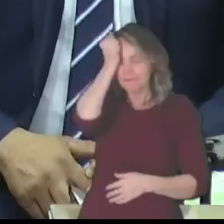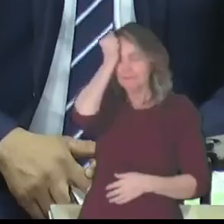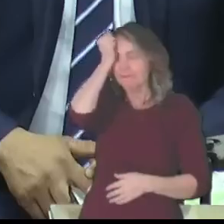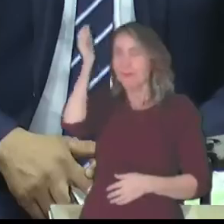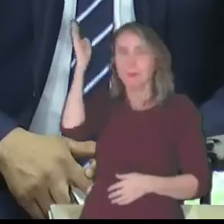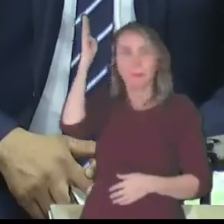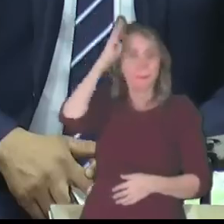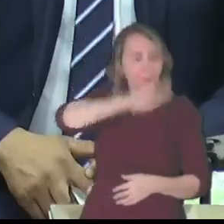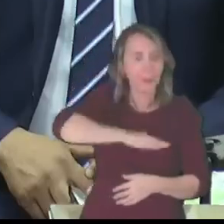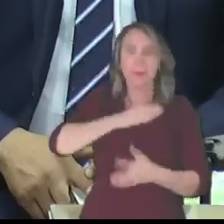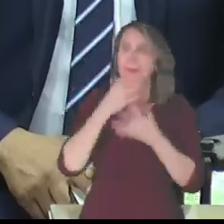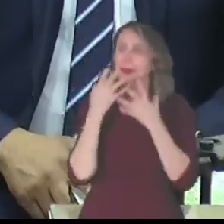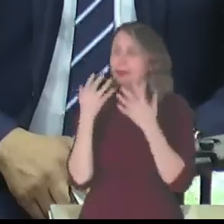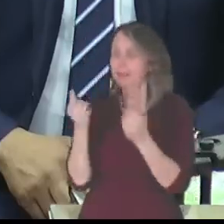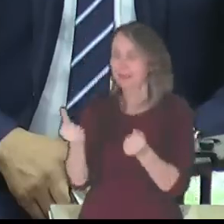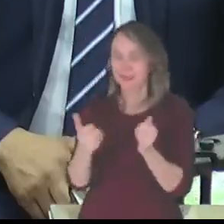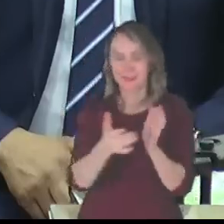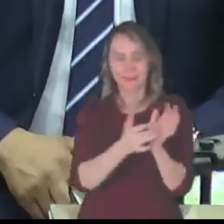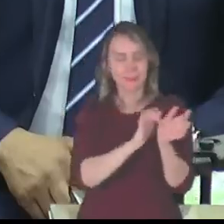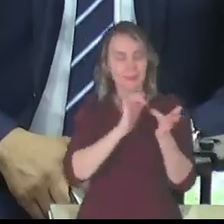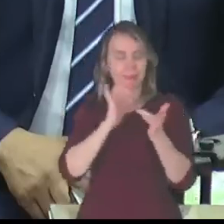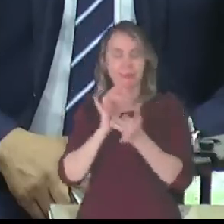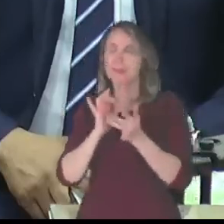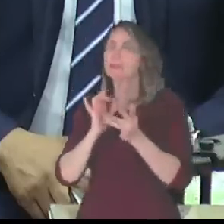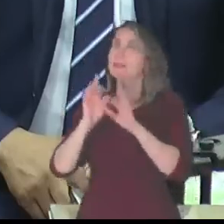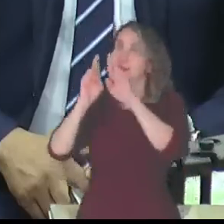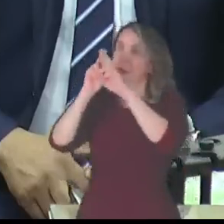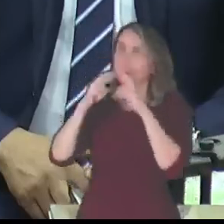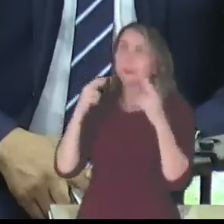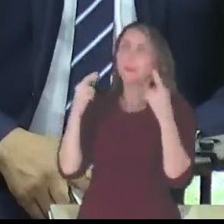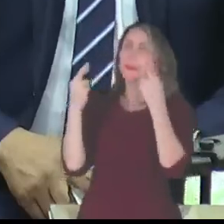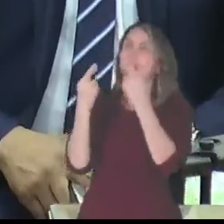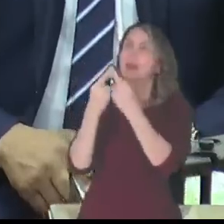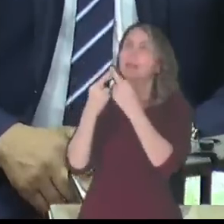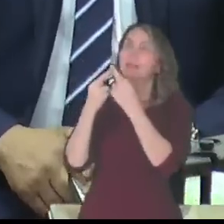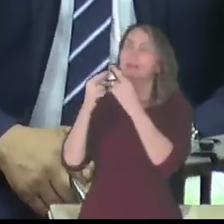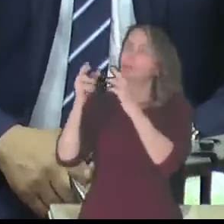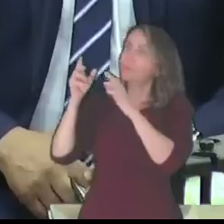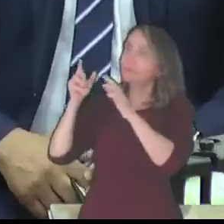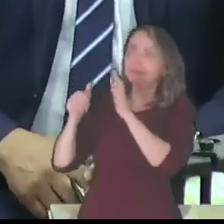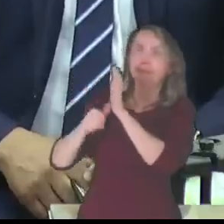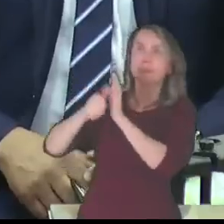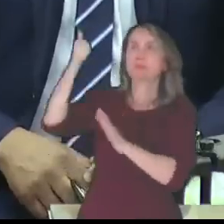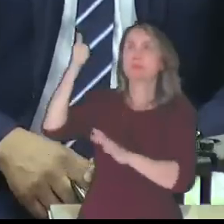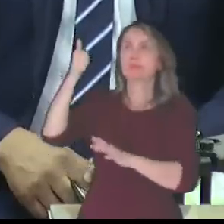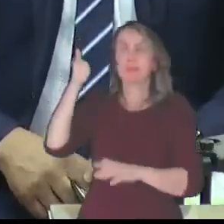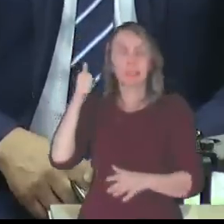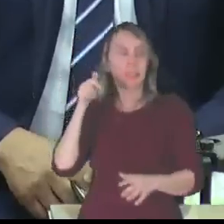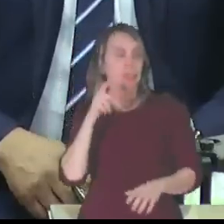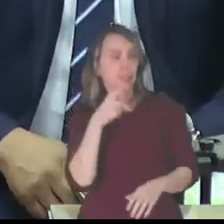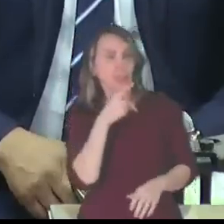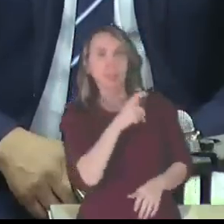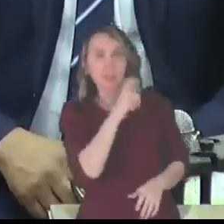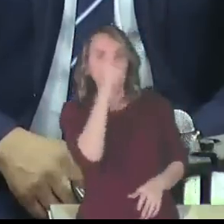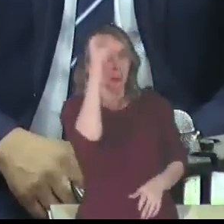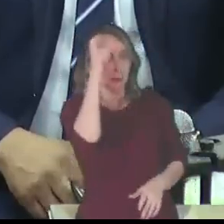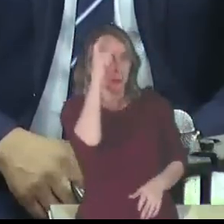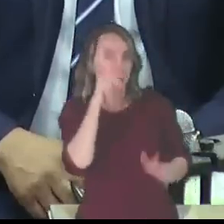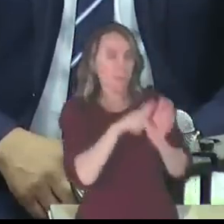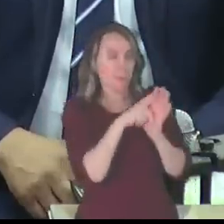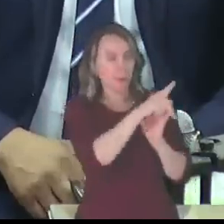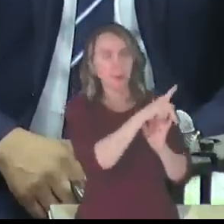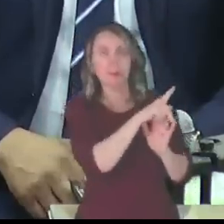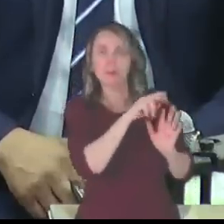que o teu reino que domine os corações que o reino de satanás bata e retirada pai que o reino das Trevas